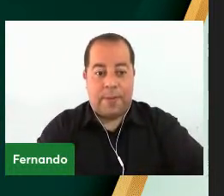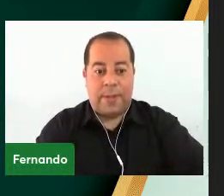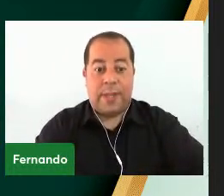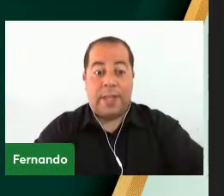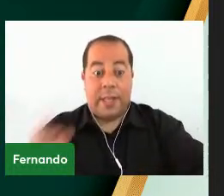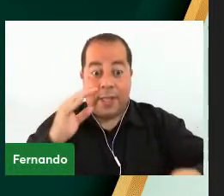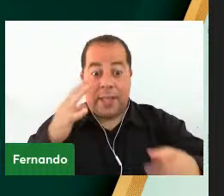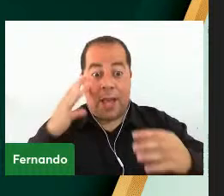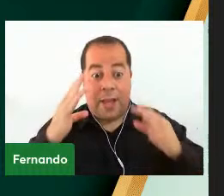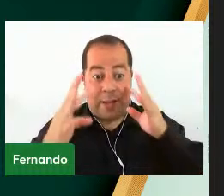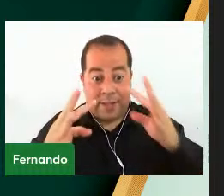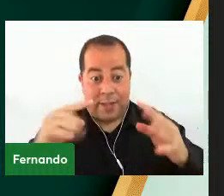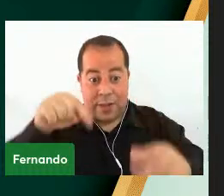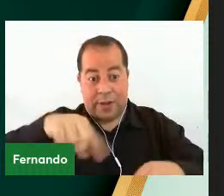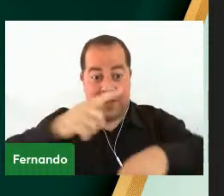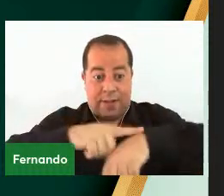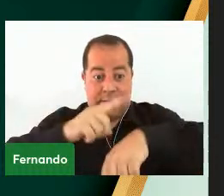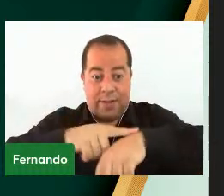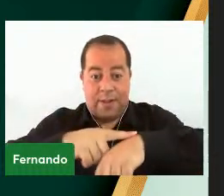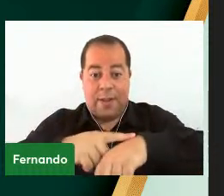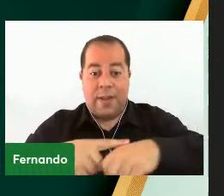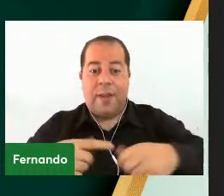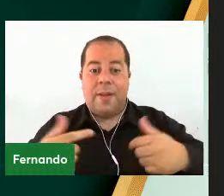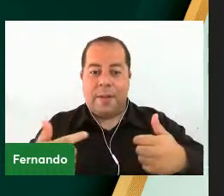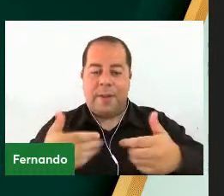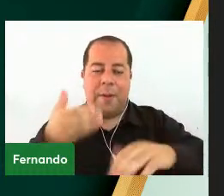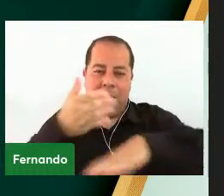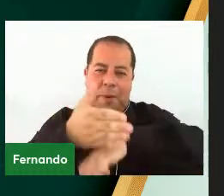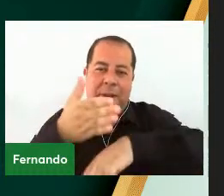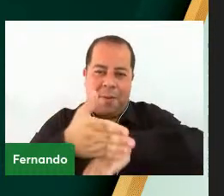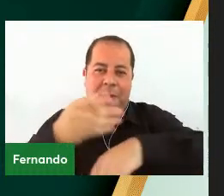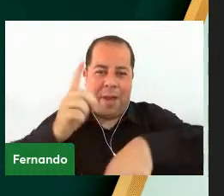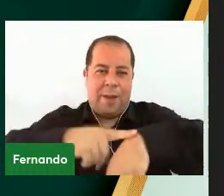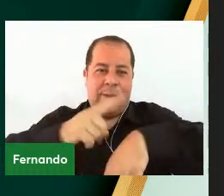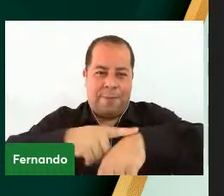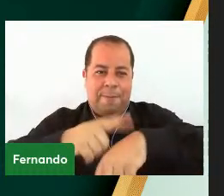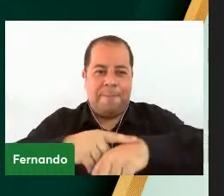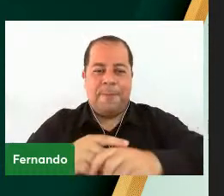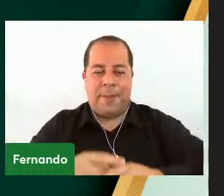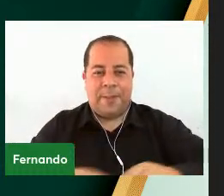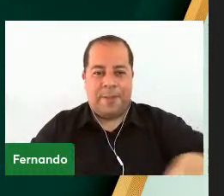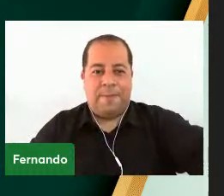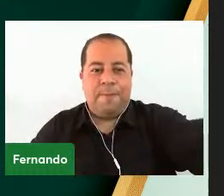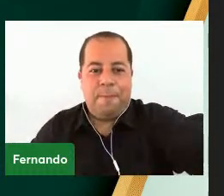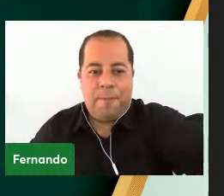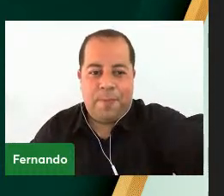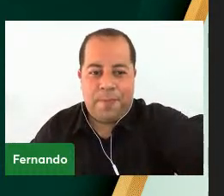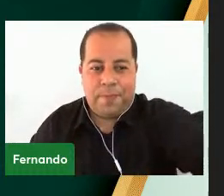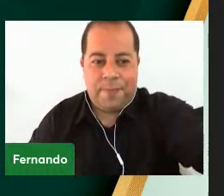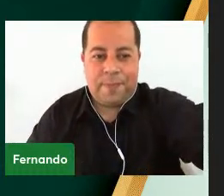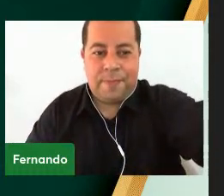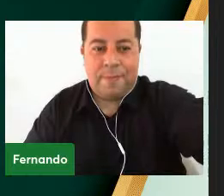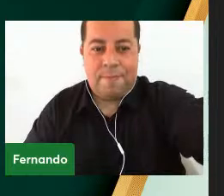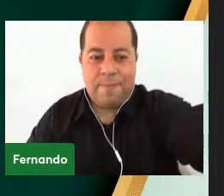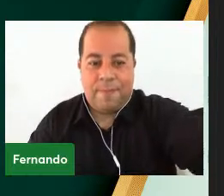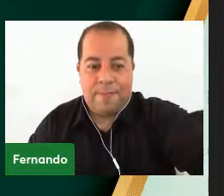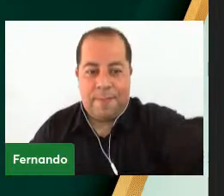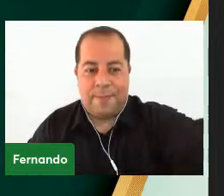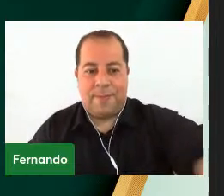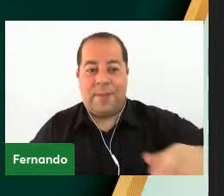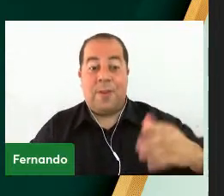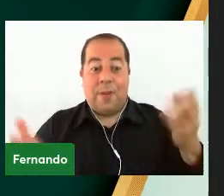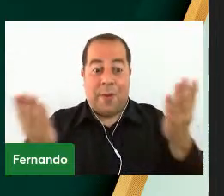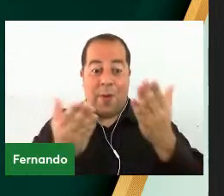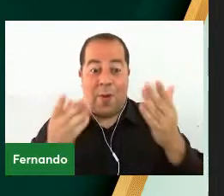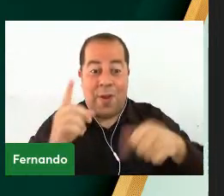todos aqueles que fizeram parte desse momento, que hoje culmina aqui um momento